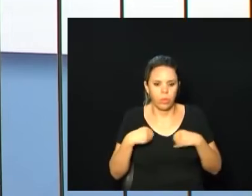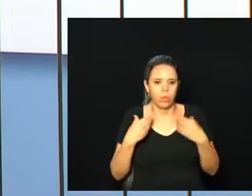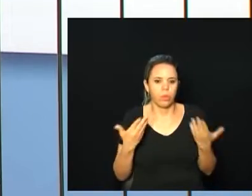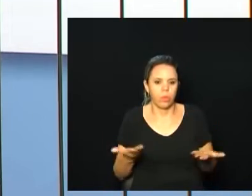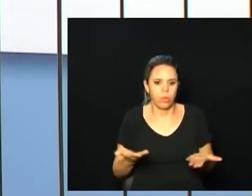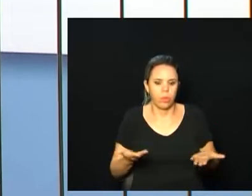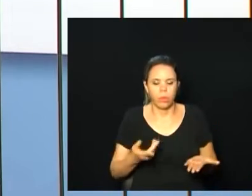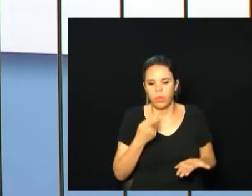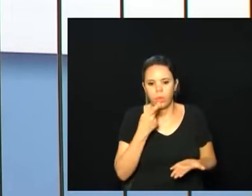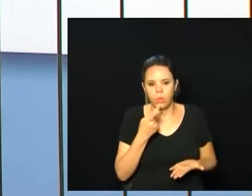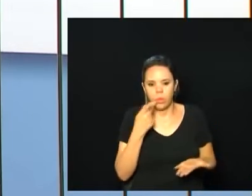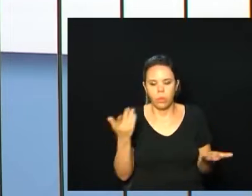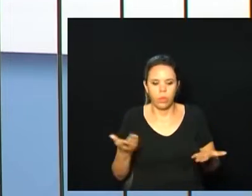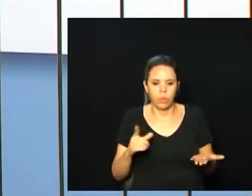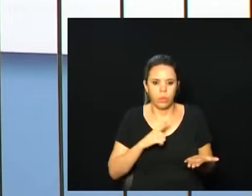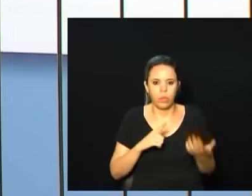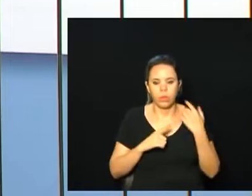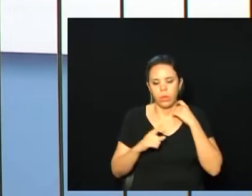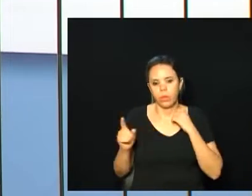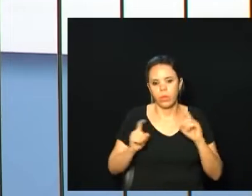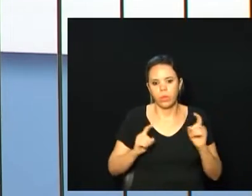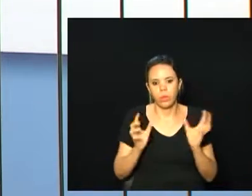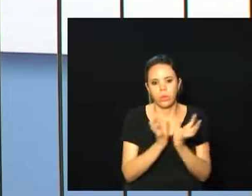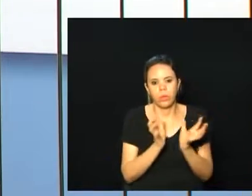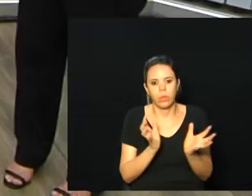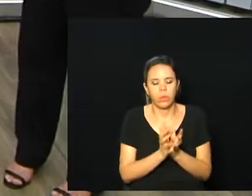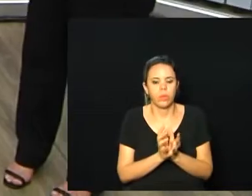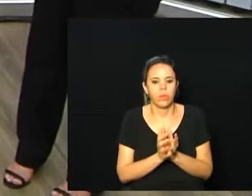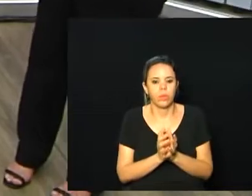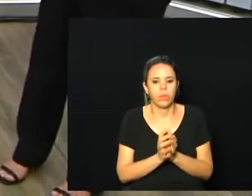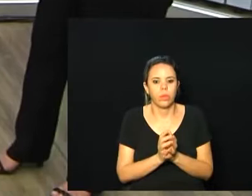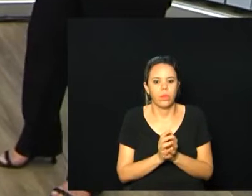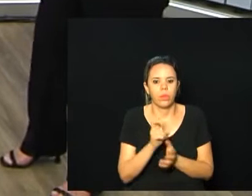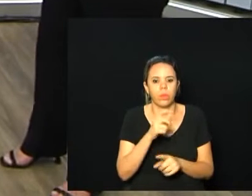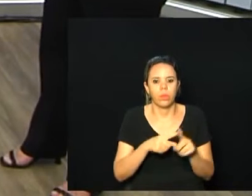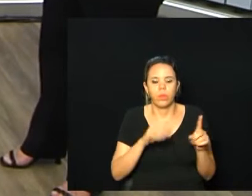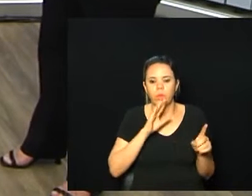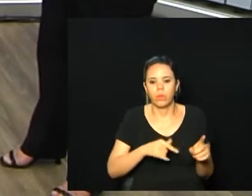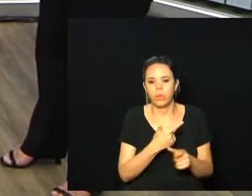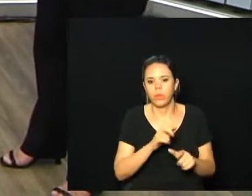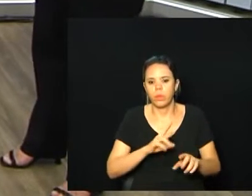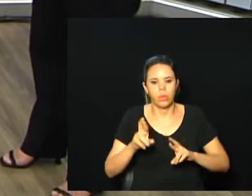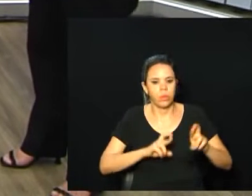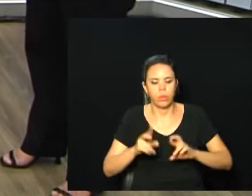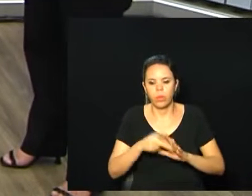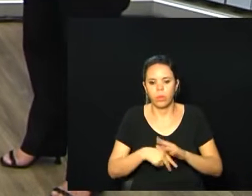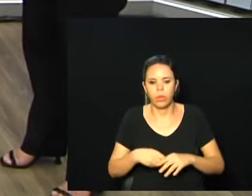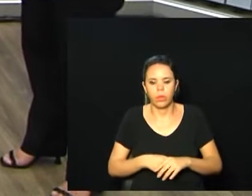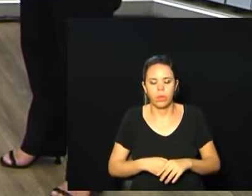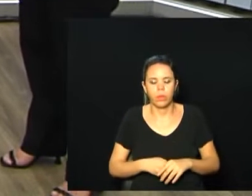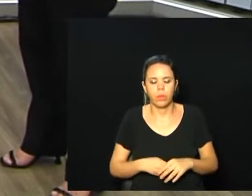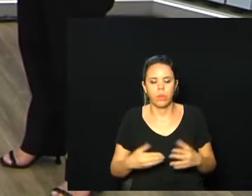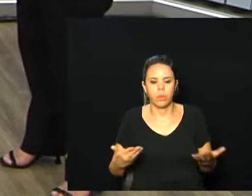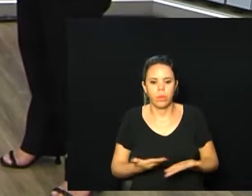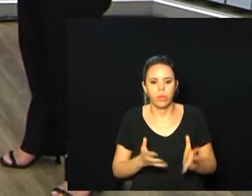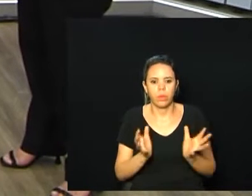Agora a gente vai falar porque hoje temos ainda a reunião de comissão a partir de 5h30 da tarde, não é para analisar projeto. Hoje,